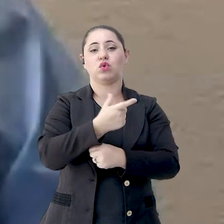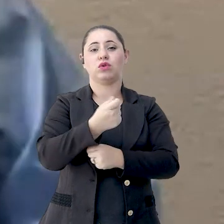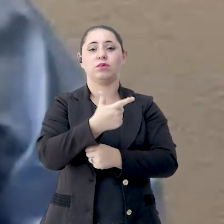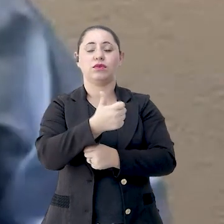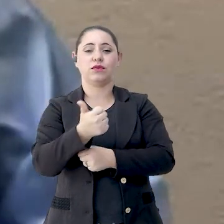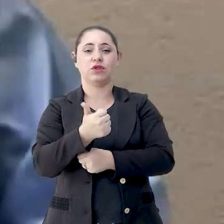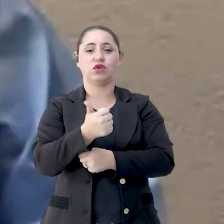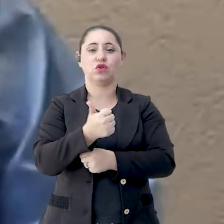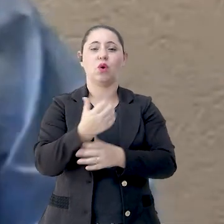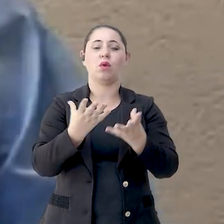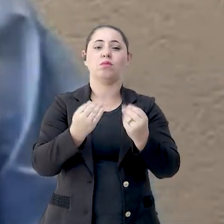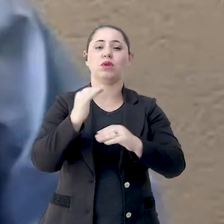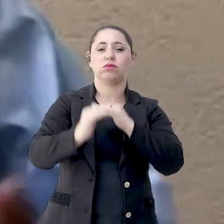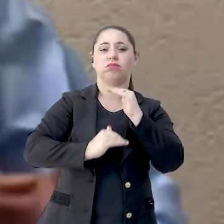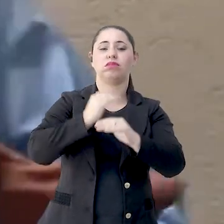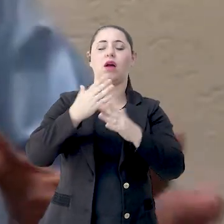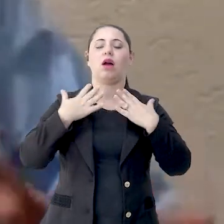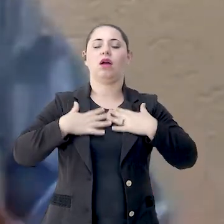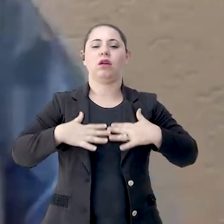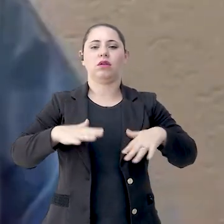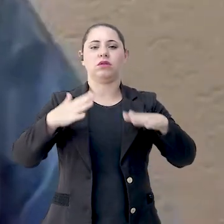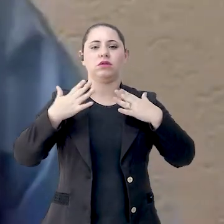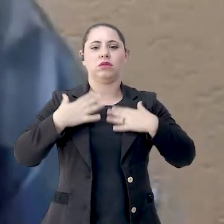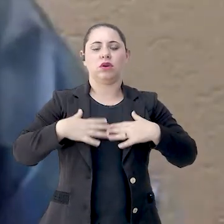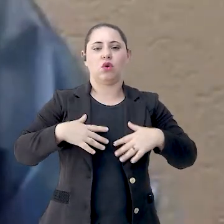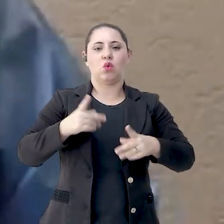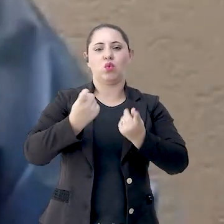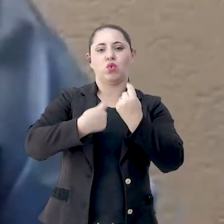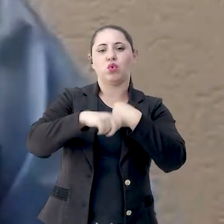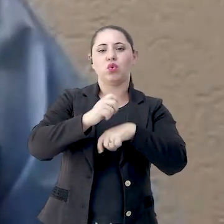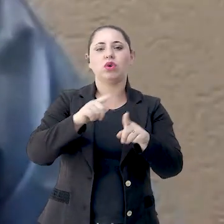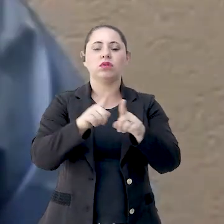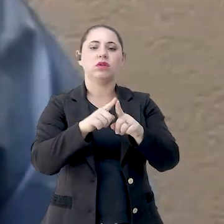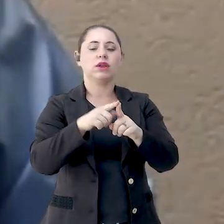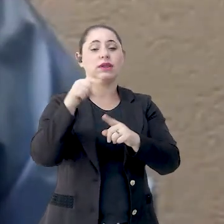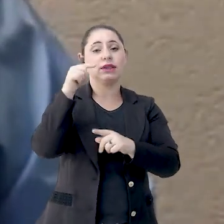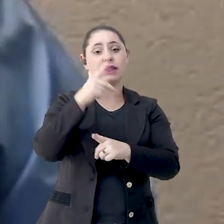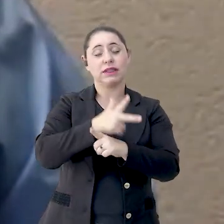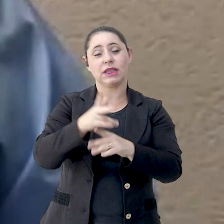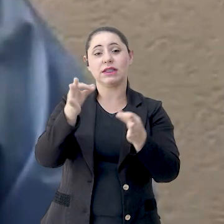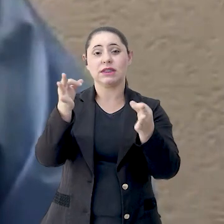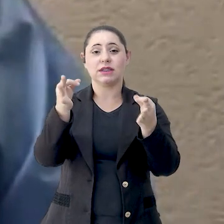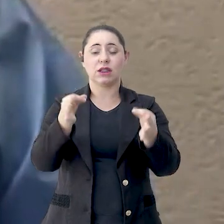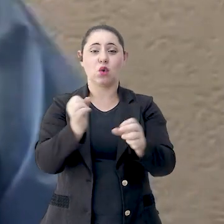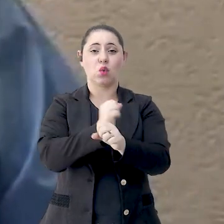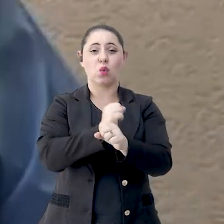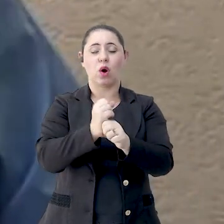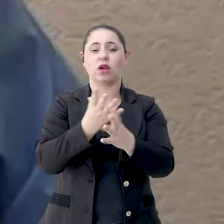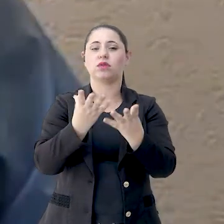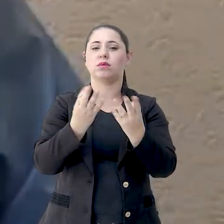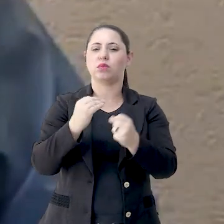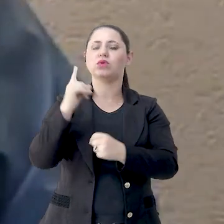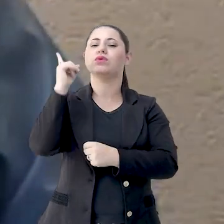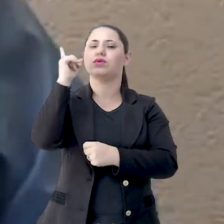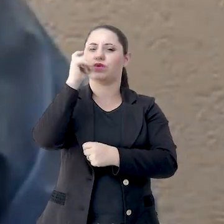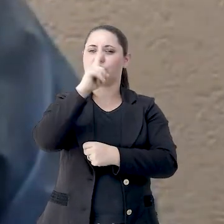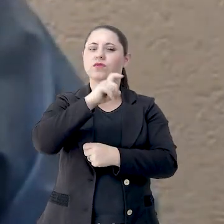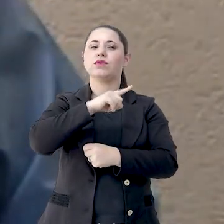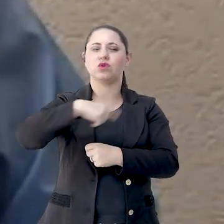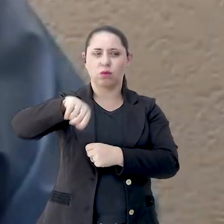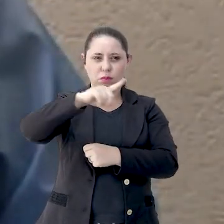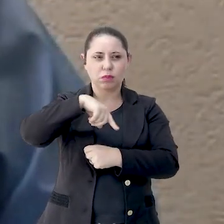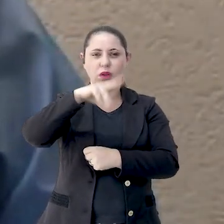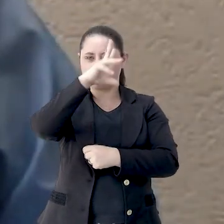muita tranquilidade, mas com muita organização, porque com certeza vai ser um ano muito difícil para os